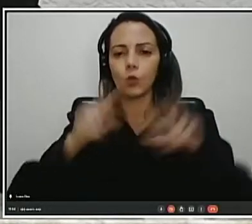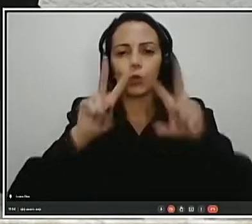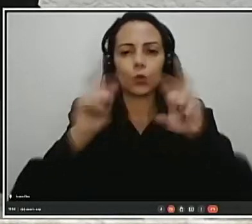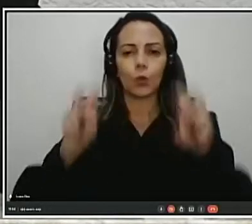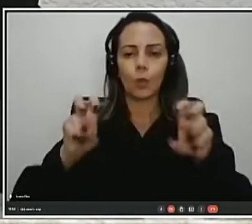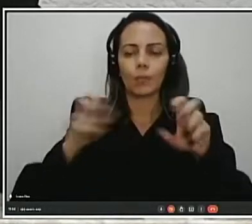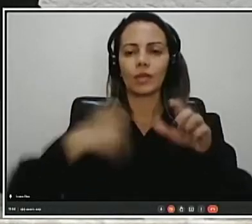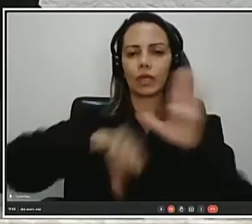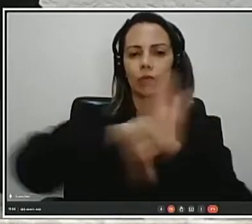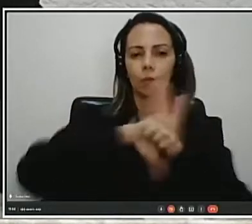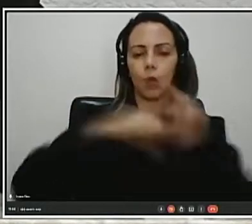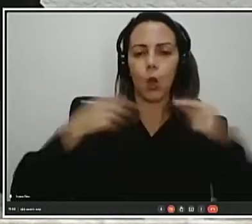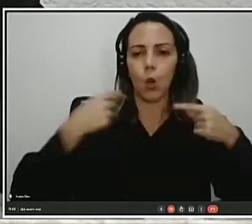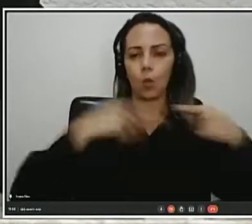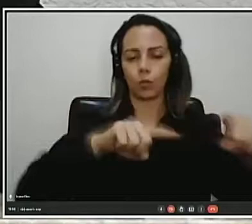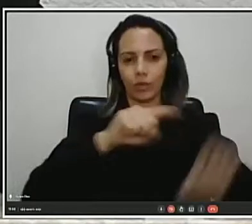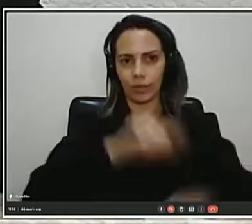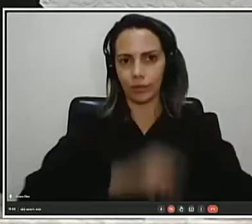contra eles.